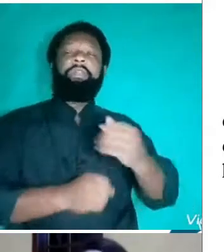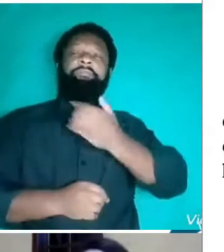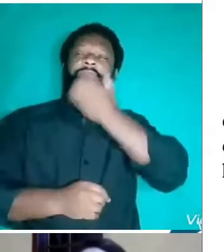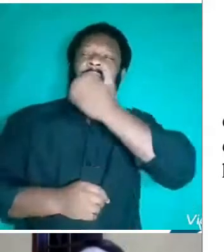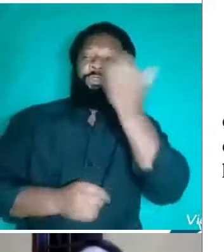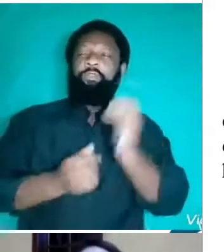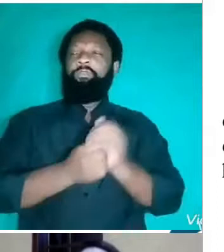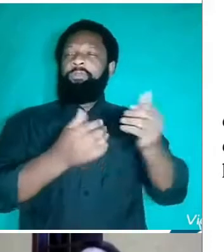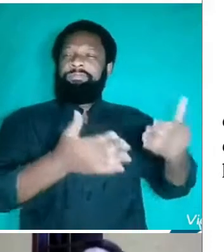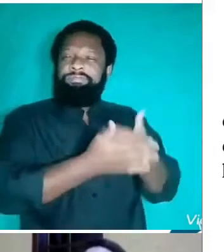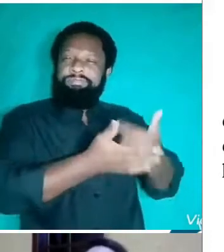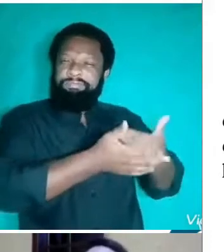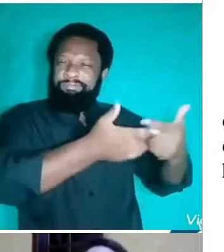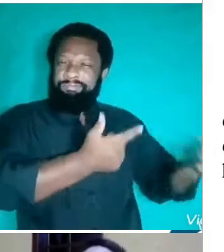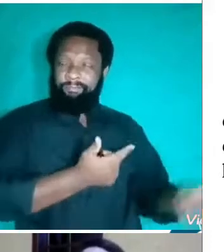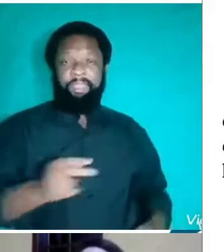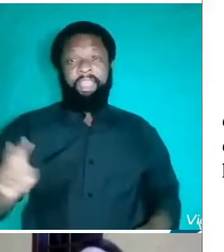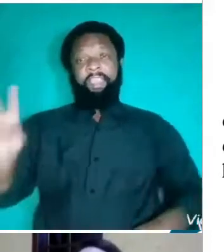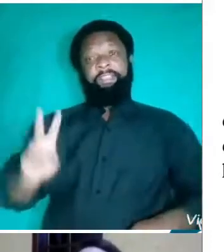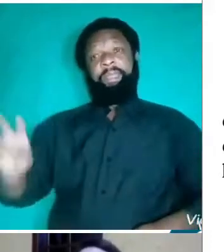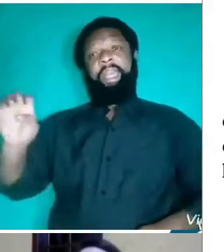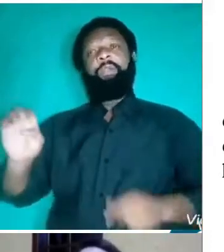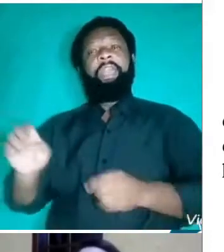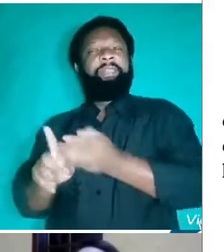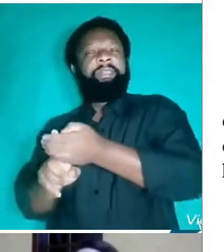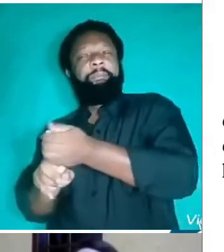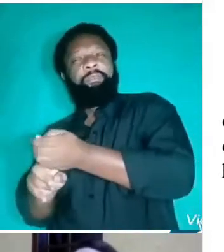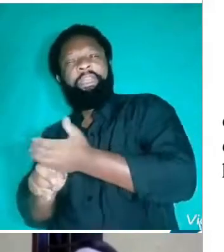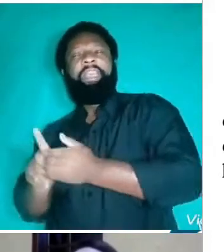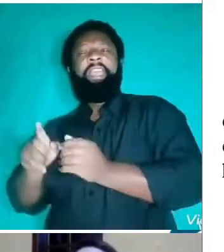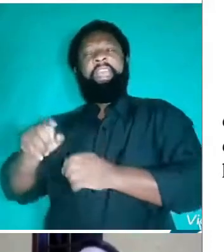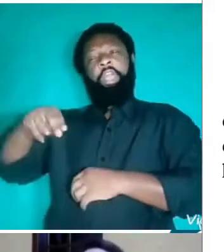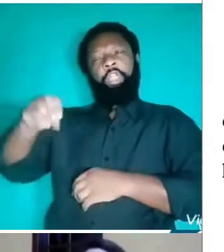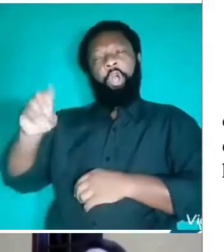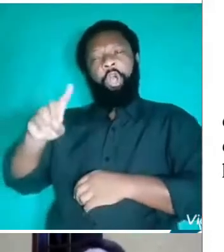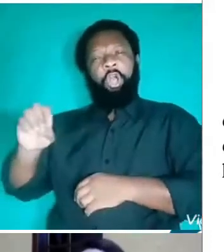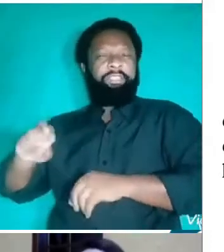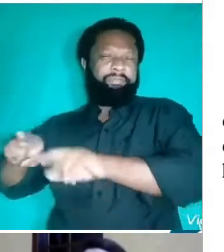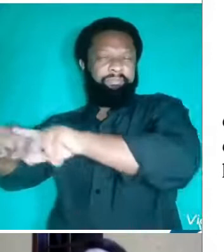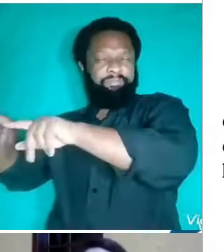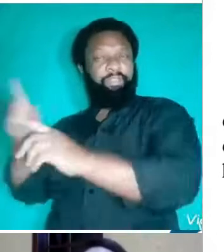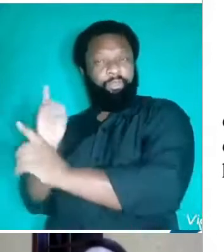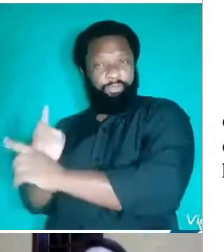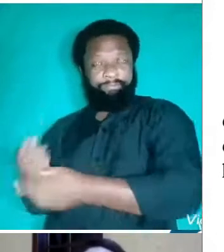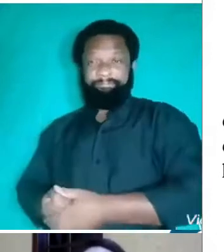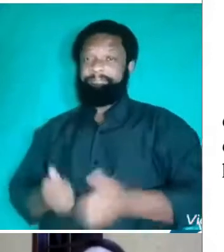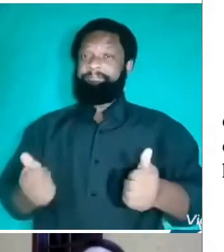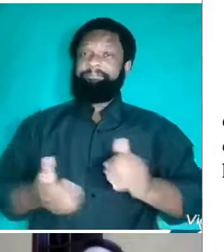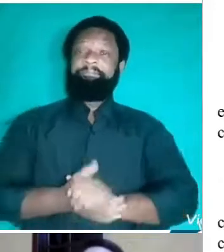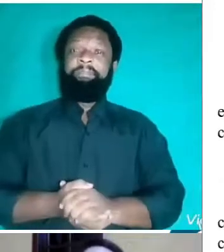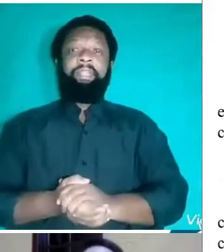presente nas frutas, nas verduras, e a vitamina E no amendoim, nas nozes, nas castanhas, tá bom?